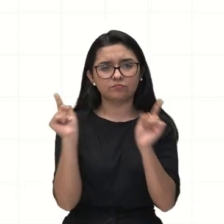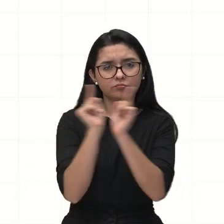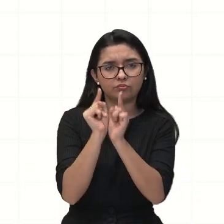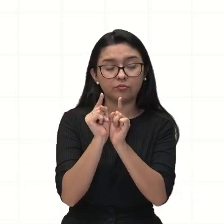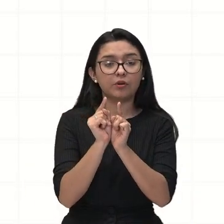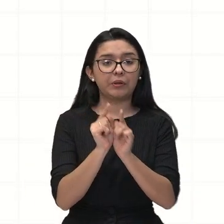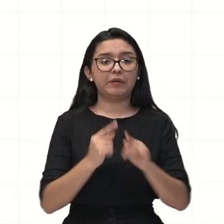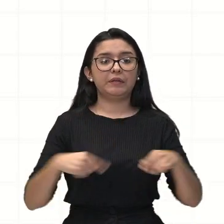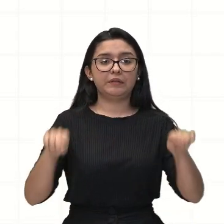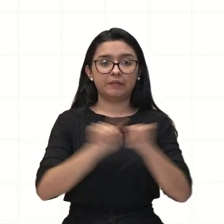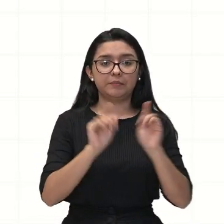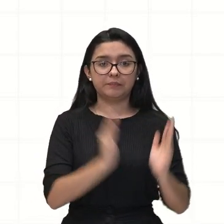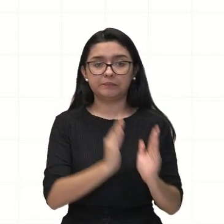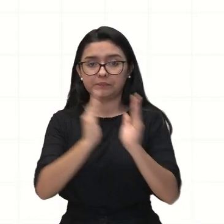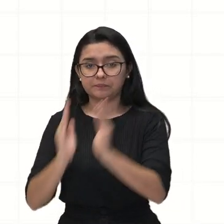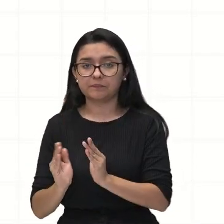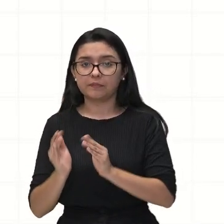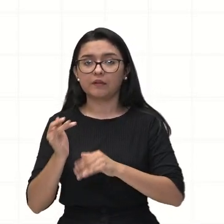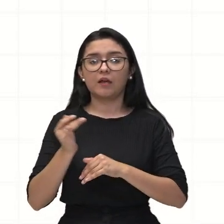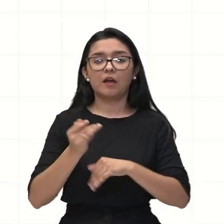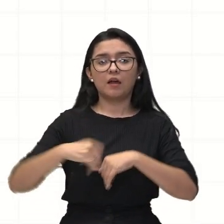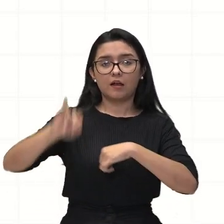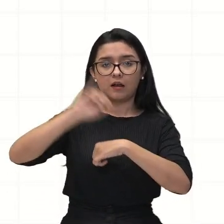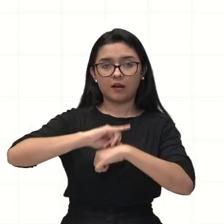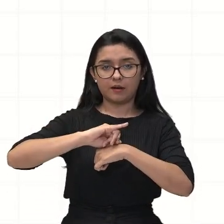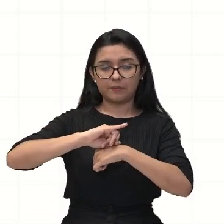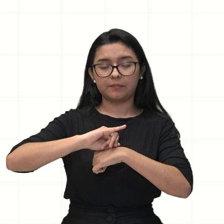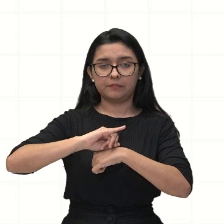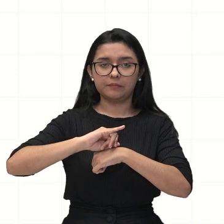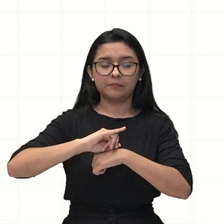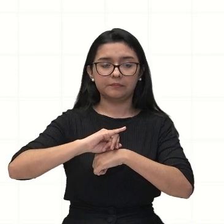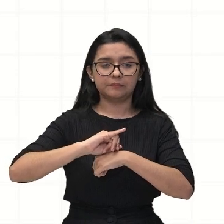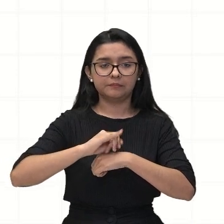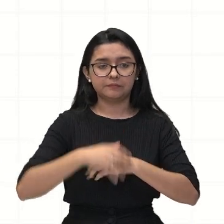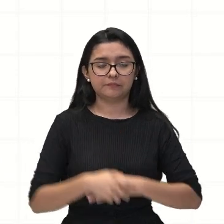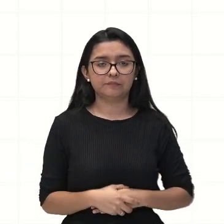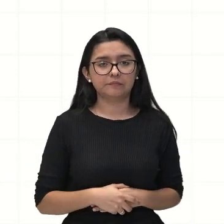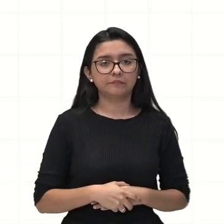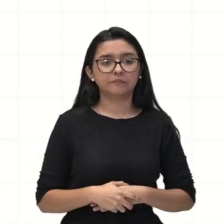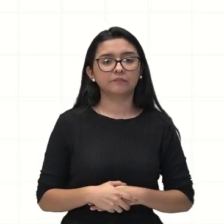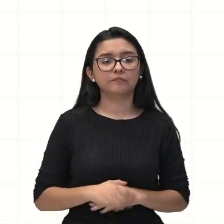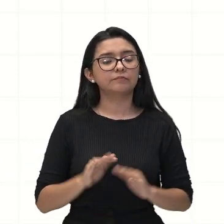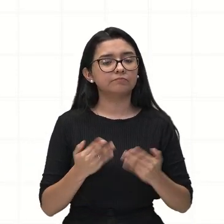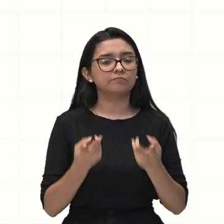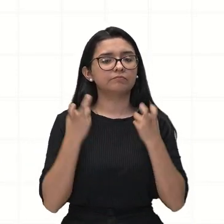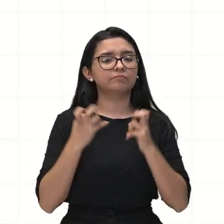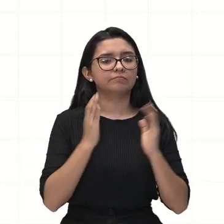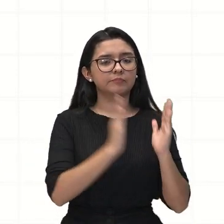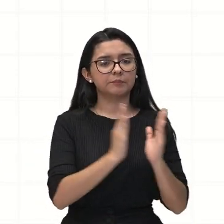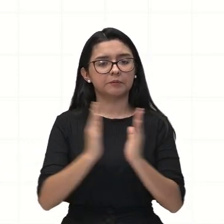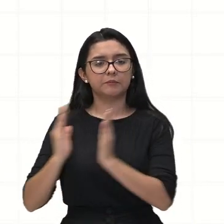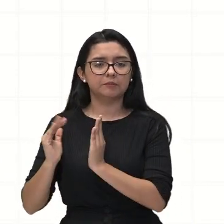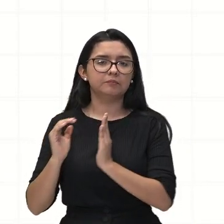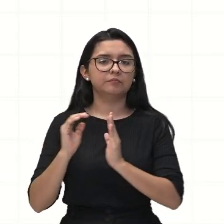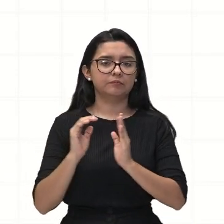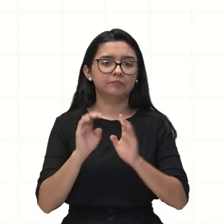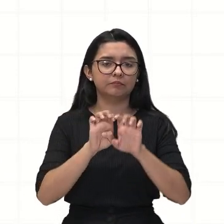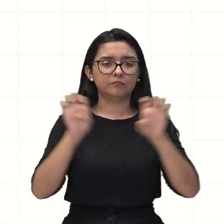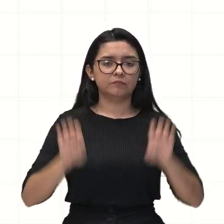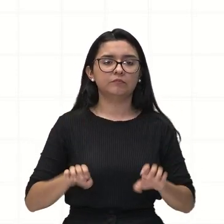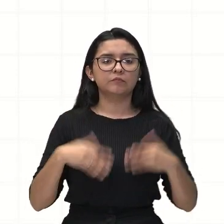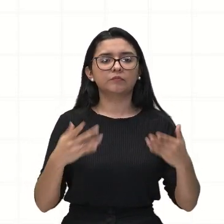e, consequentemente, as suas respectivas capitais. Então, nós temos aqui os nossos